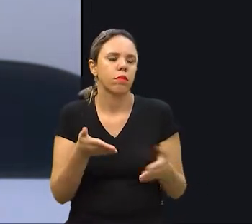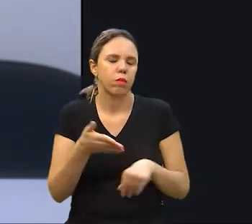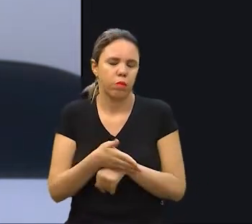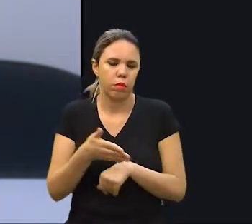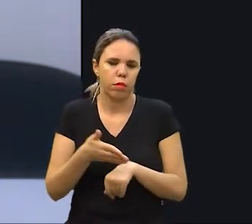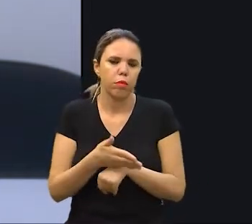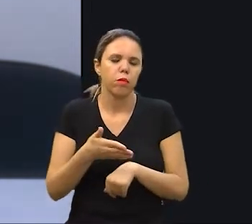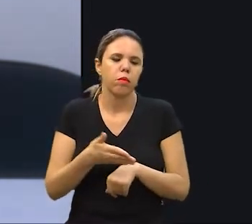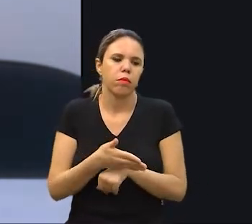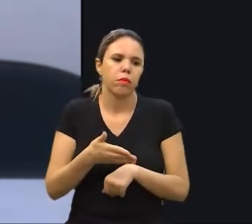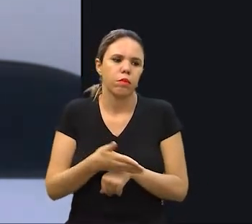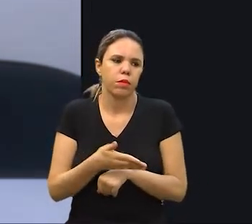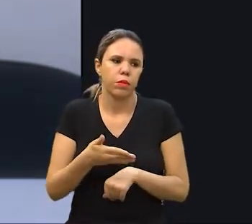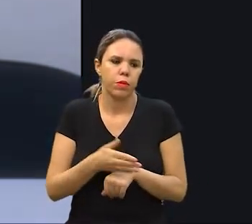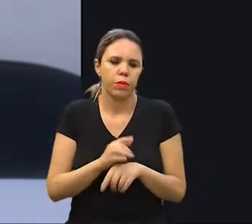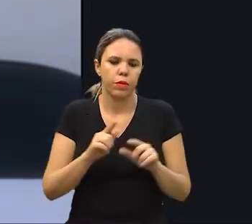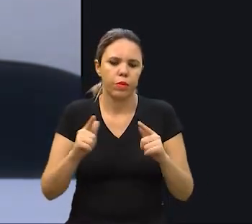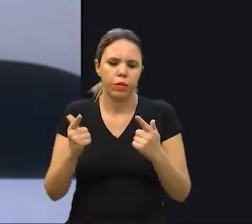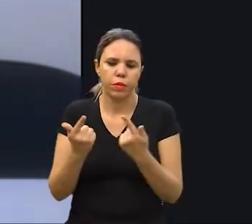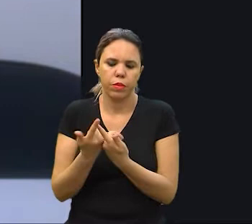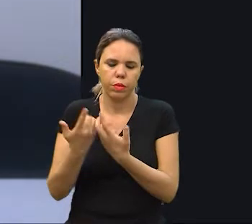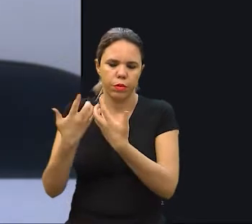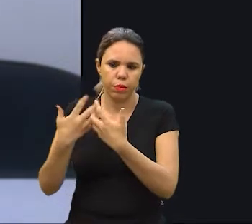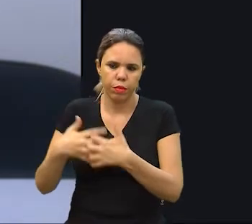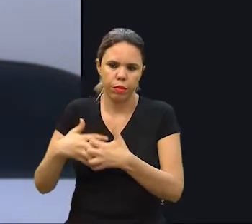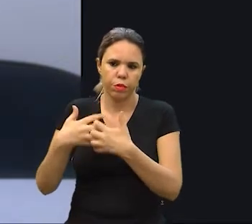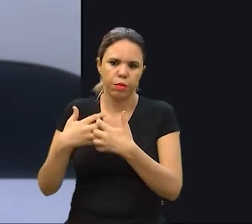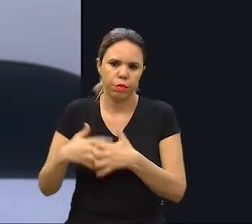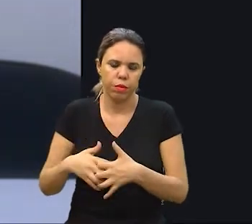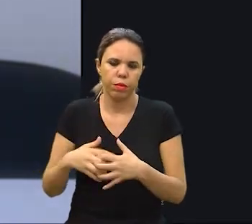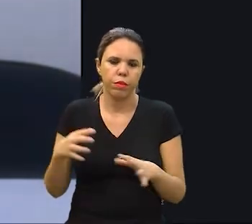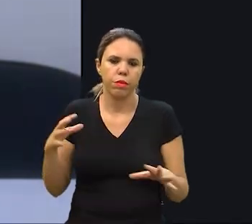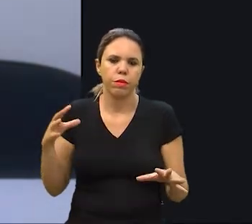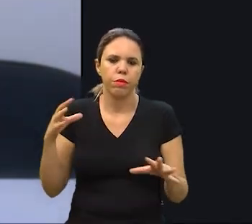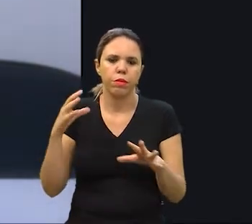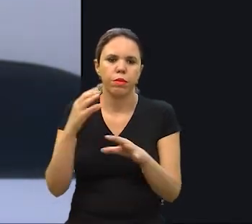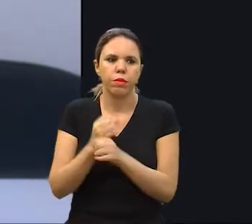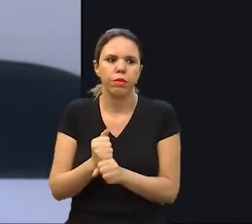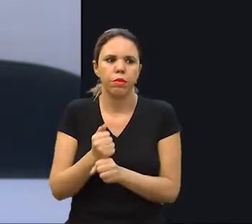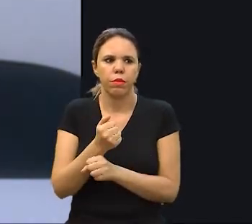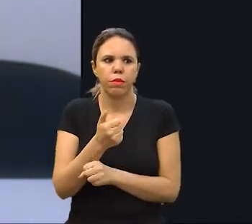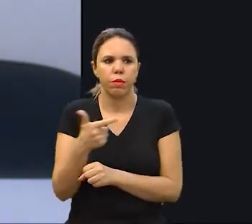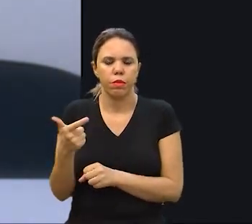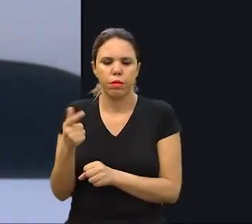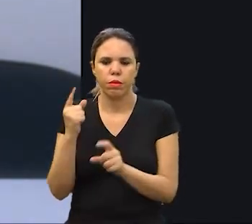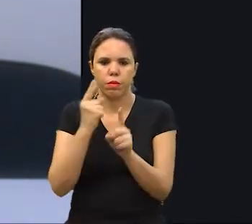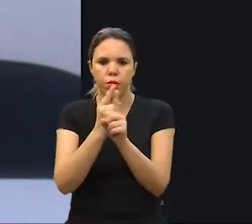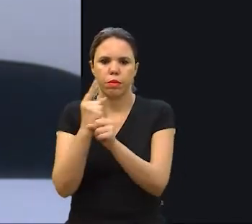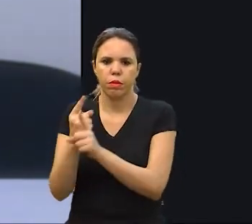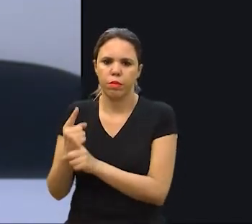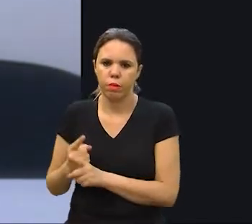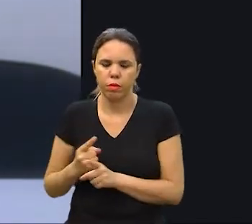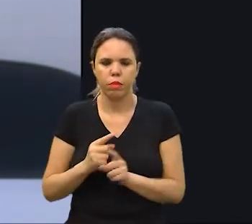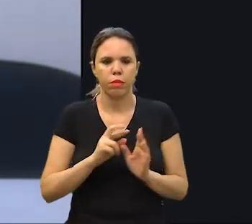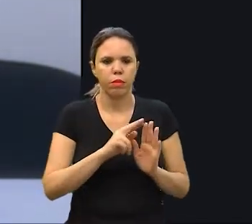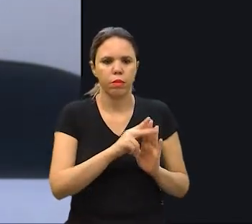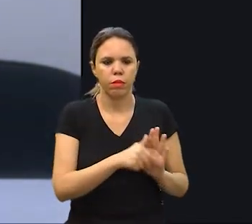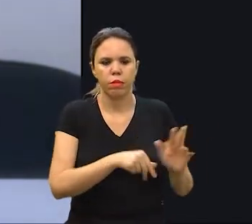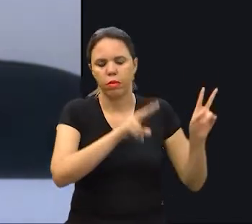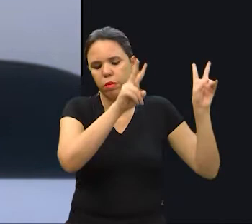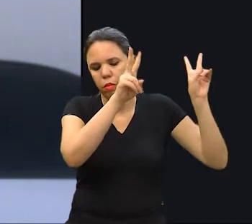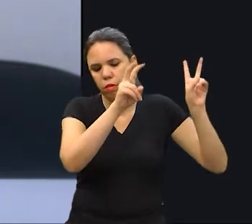a participar dos grupos reflexivos, e no total serão 12 encontros com